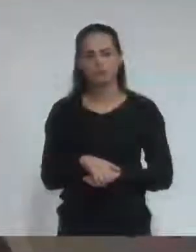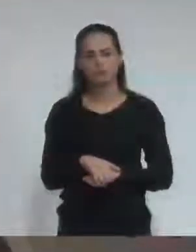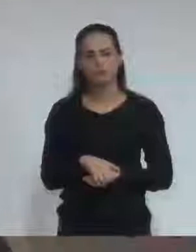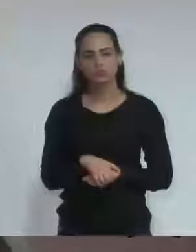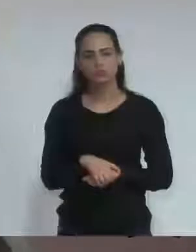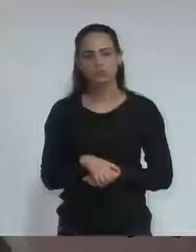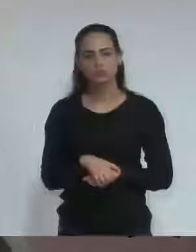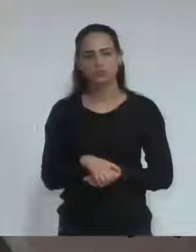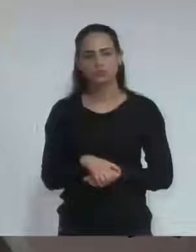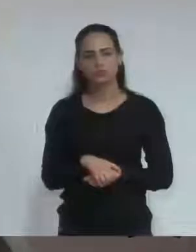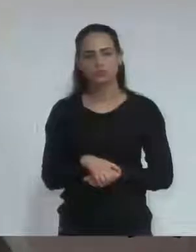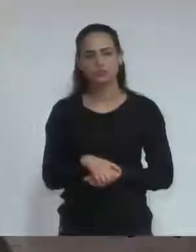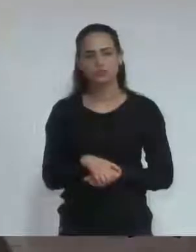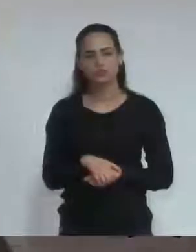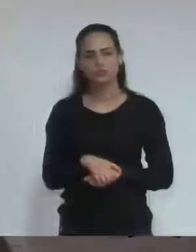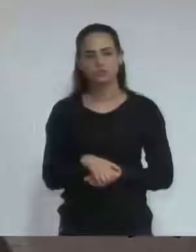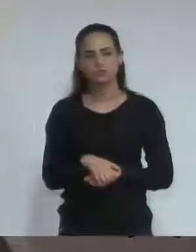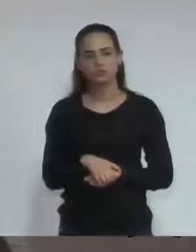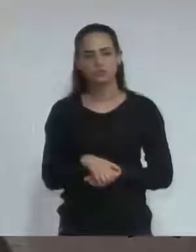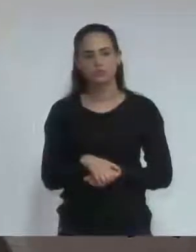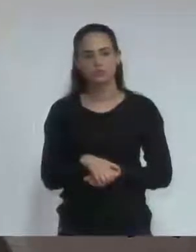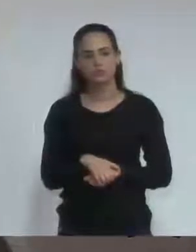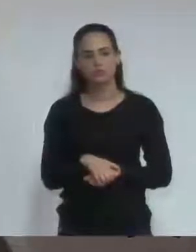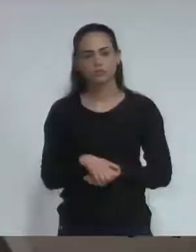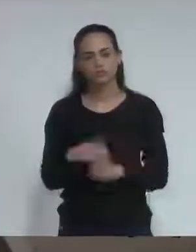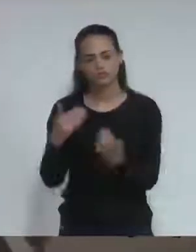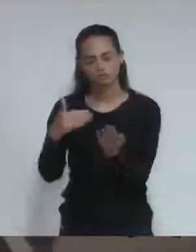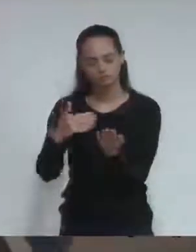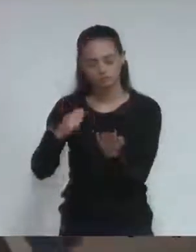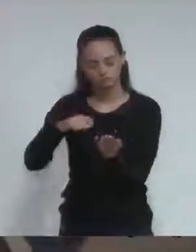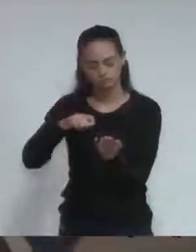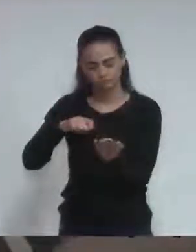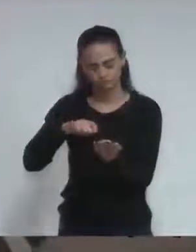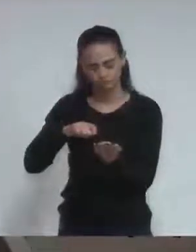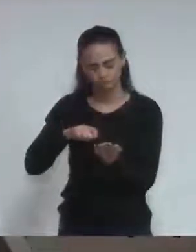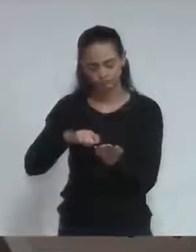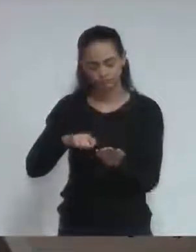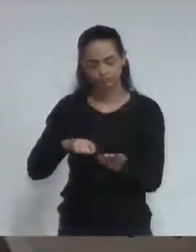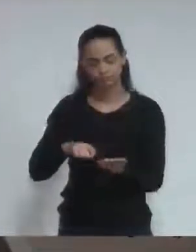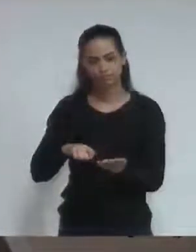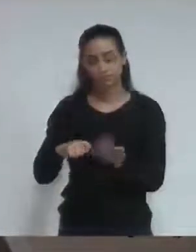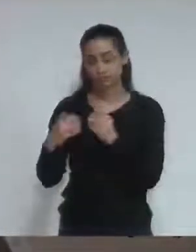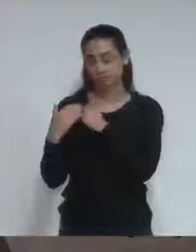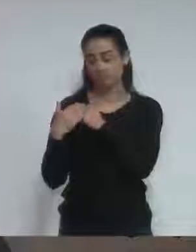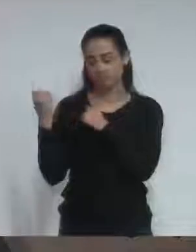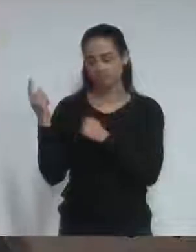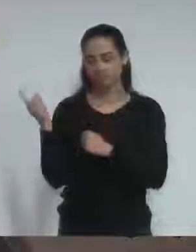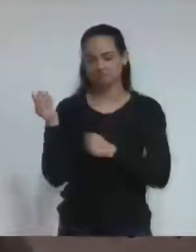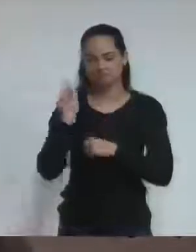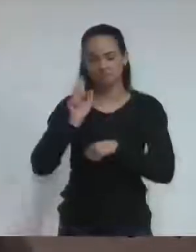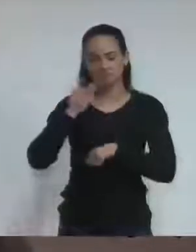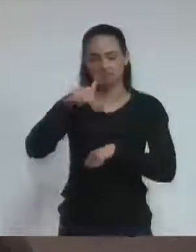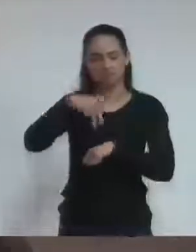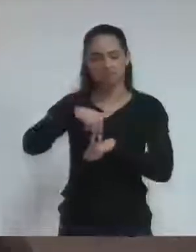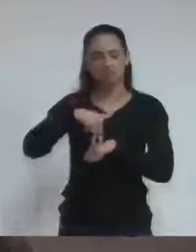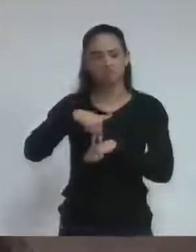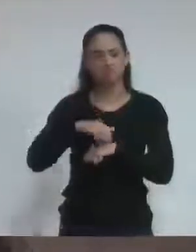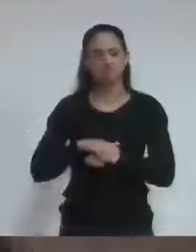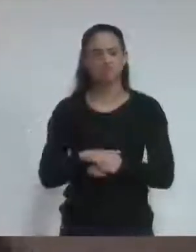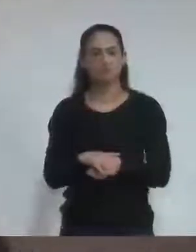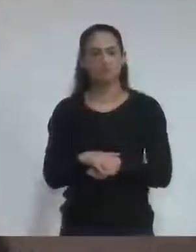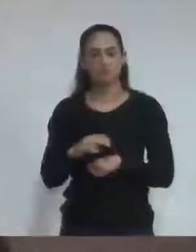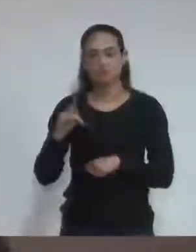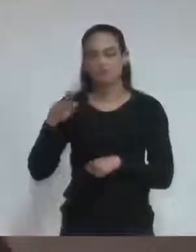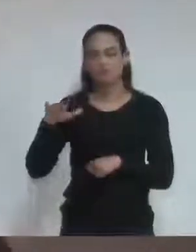a minha resenha, que sempre faço para seguir na fala, mas o vereador Paulinho hoje não falou, o Nil foi embora